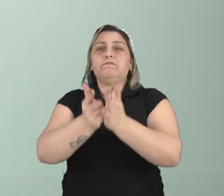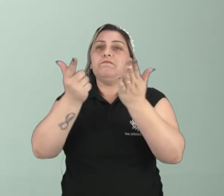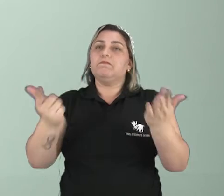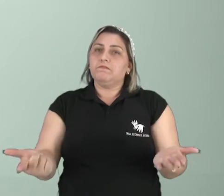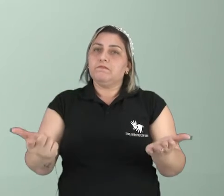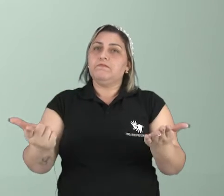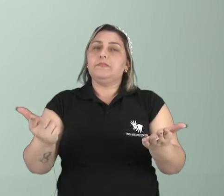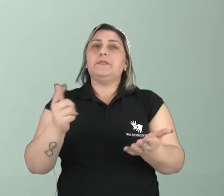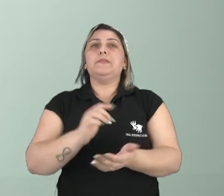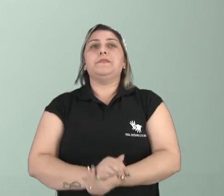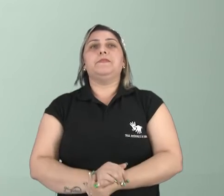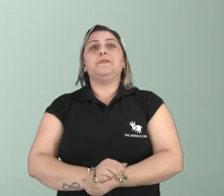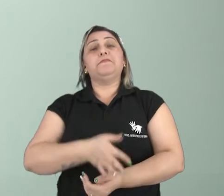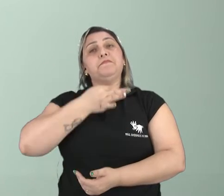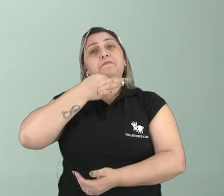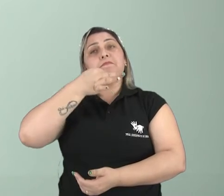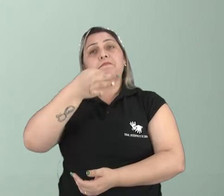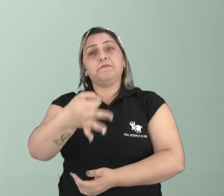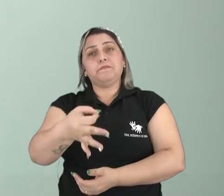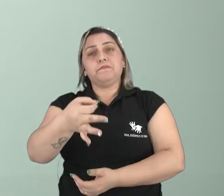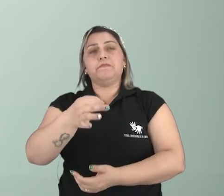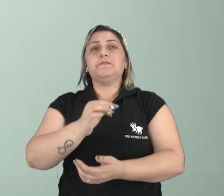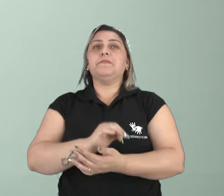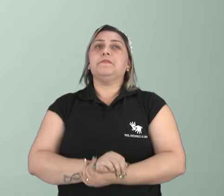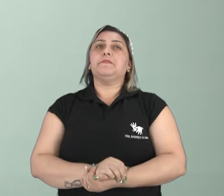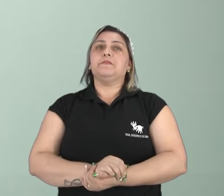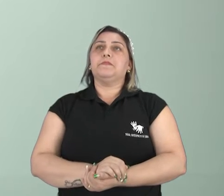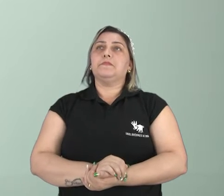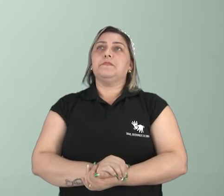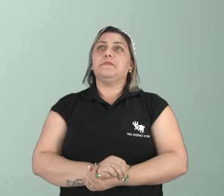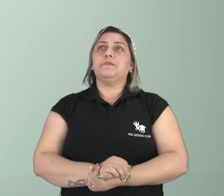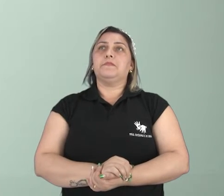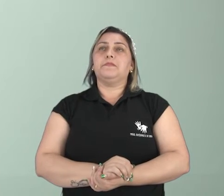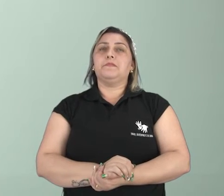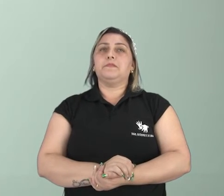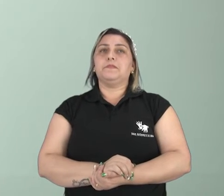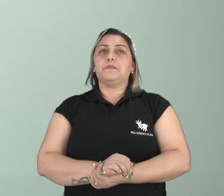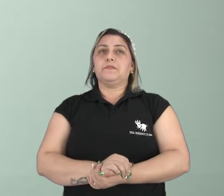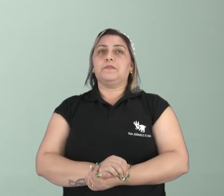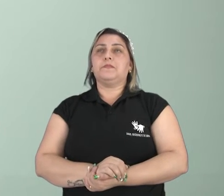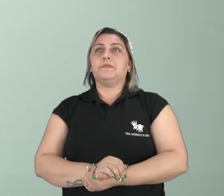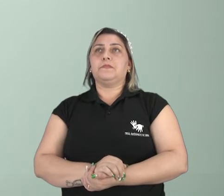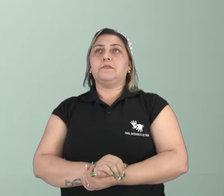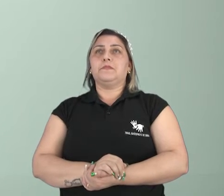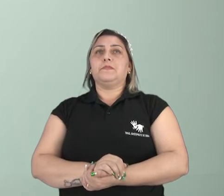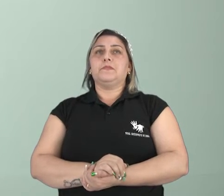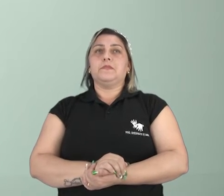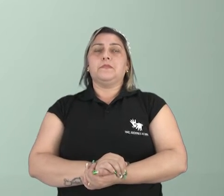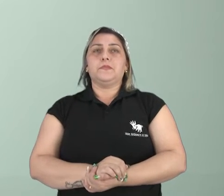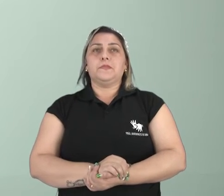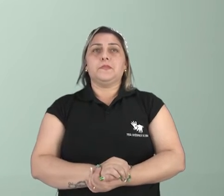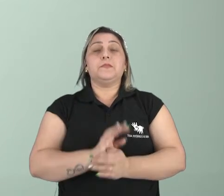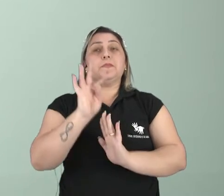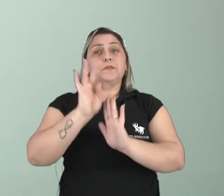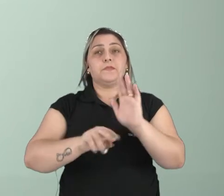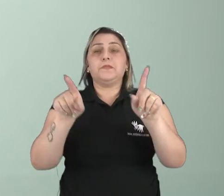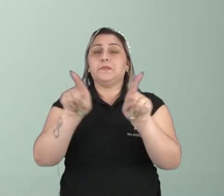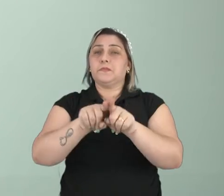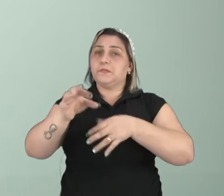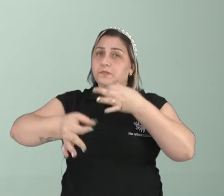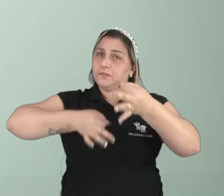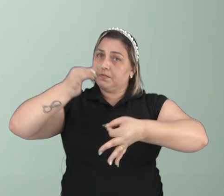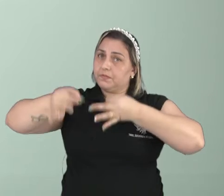sobre aquilo ali, dando sua opinião sobre aquilo ali, tá? Por isso, carta de leitores. Então, é um texto também argumentativo,